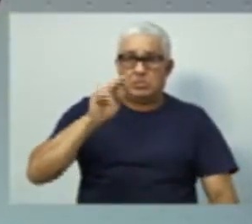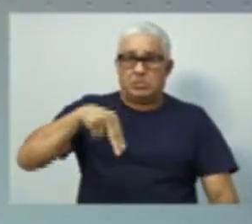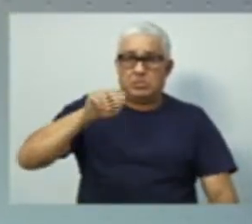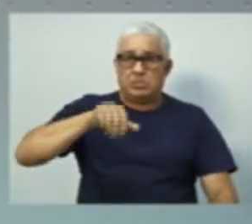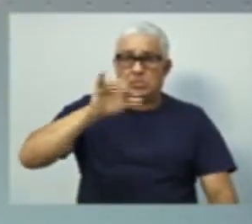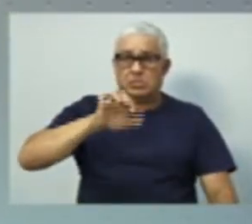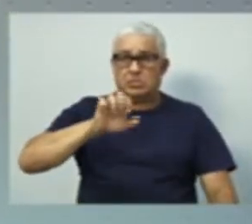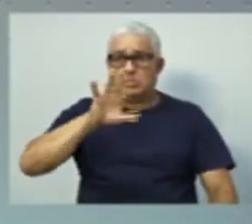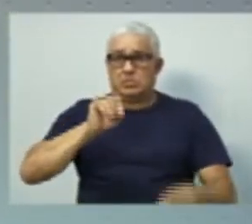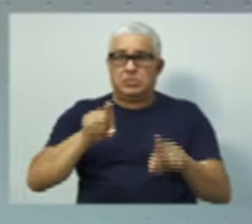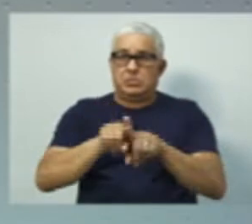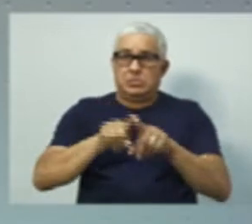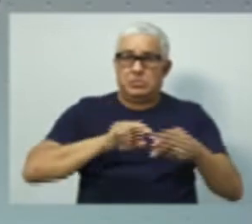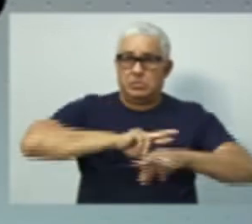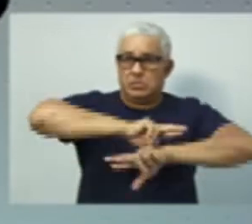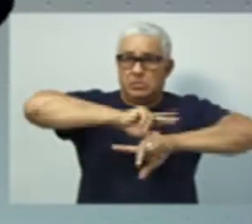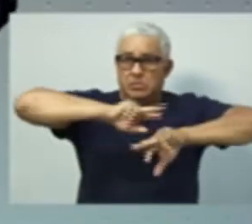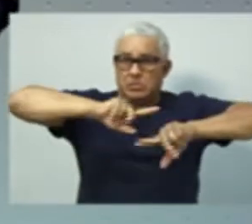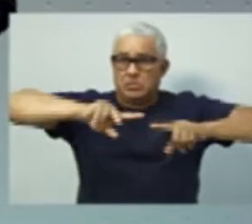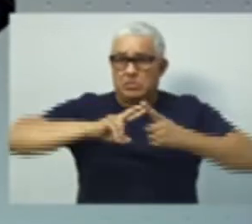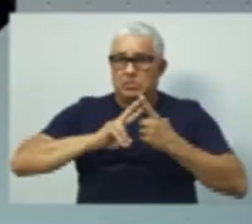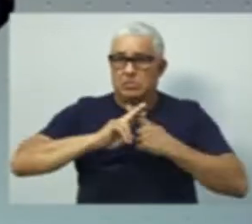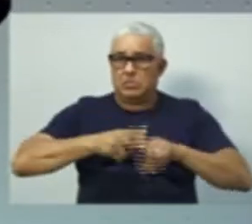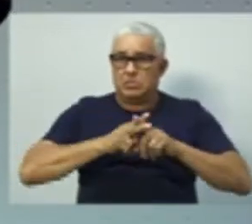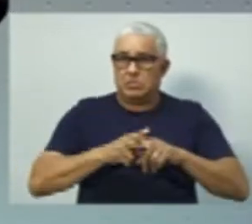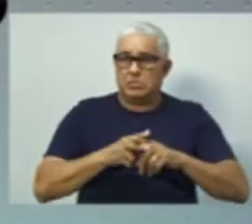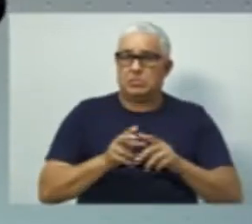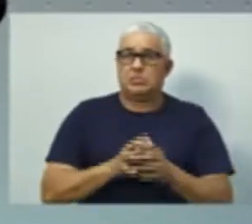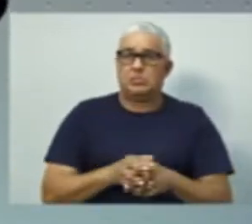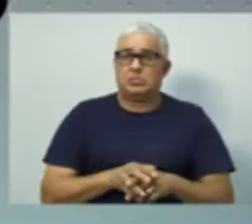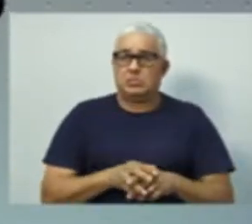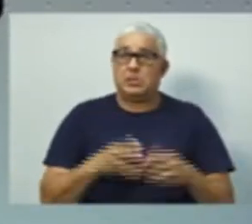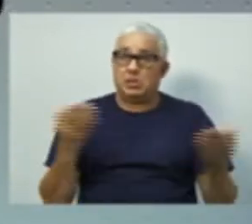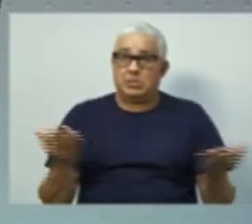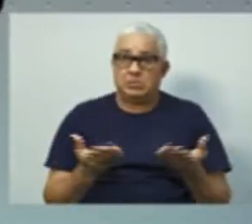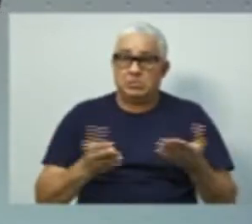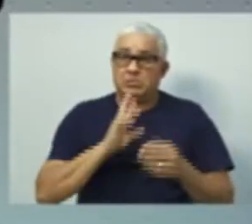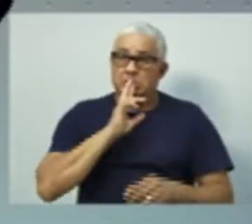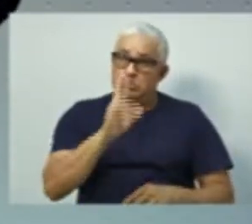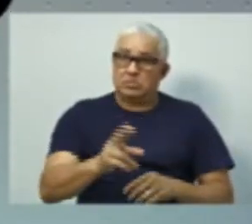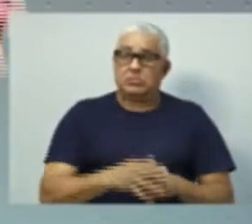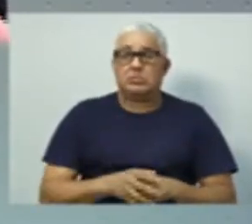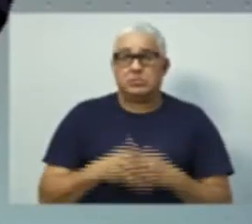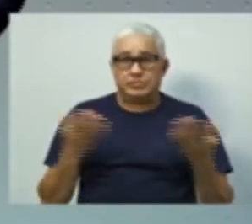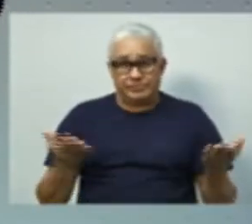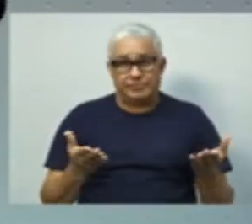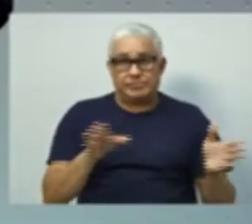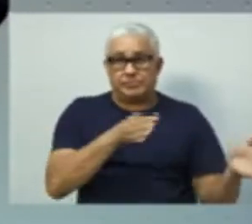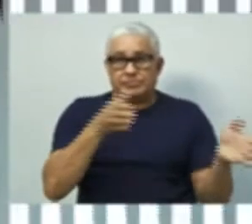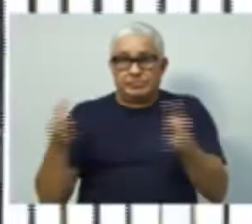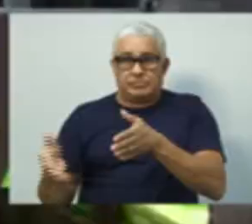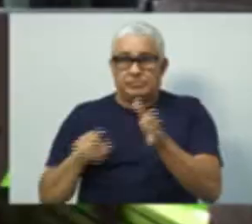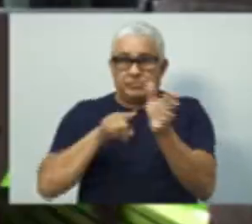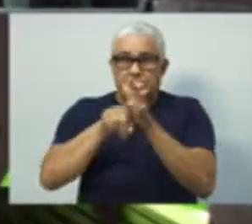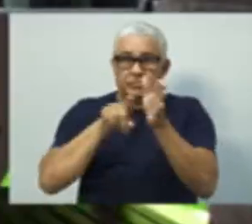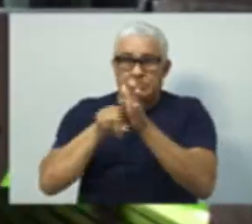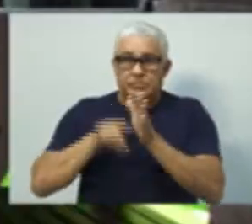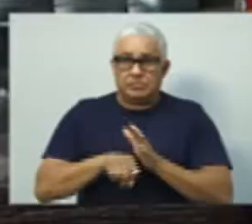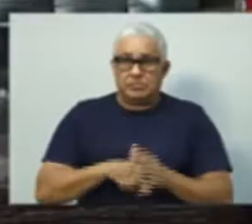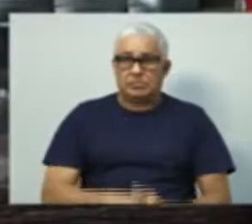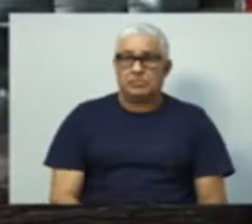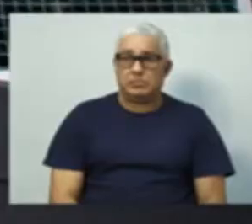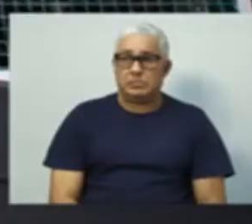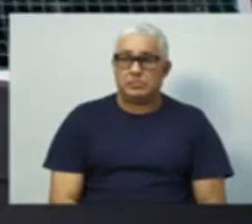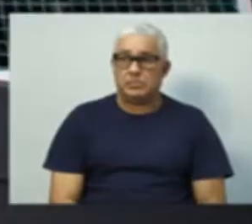quais instrumentos de planejamento elas adotam? Acompanhe agora a resposta dessas e de mais perguntas. Well, it's one for the